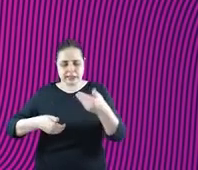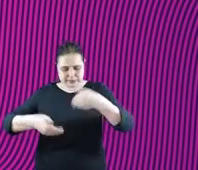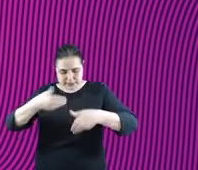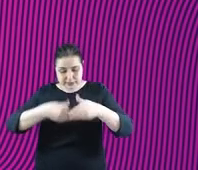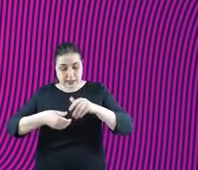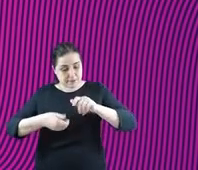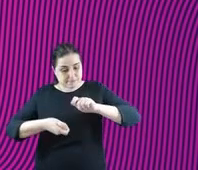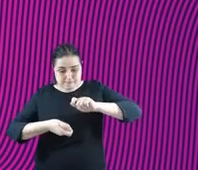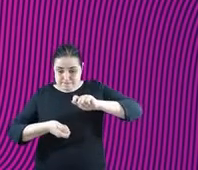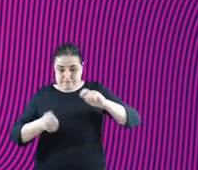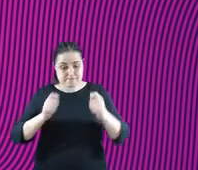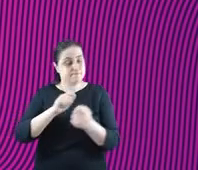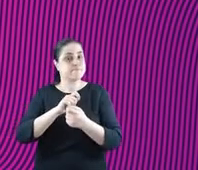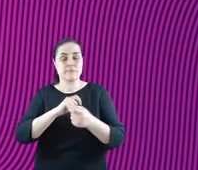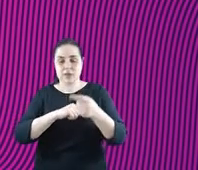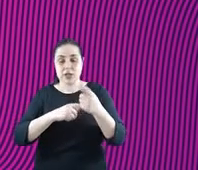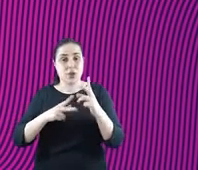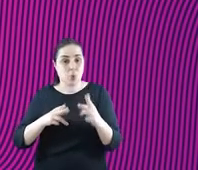melhor.